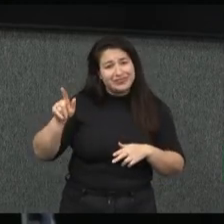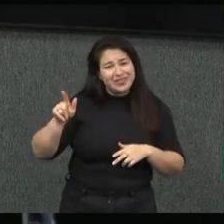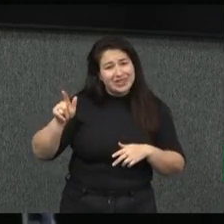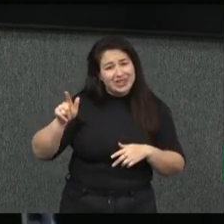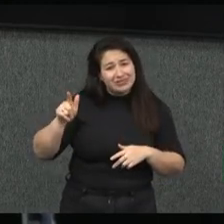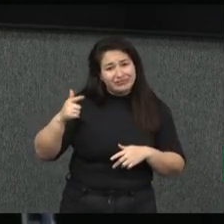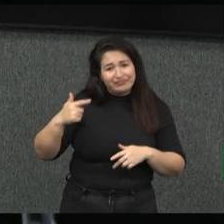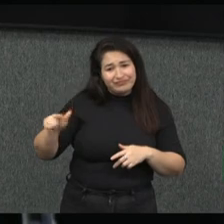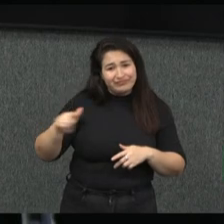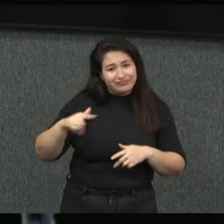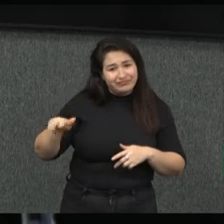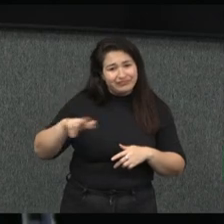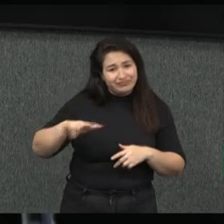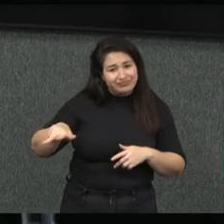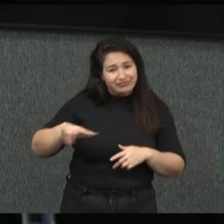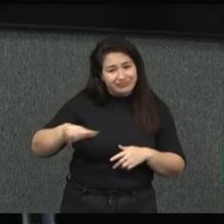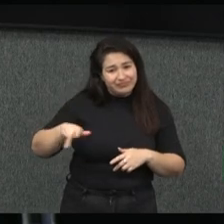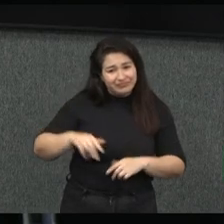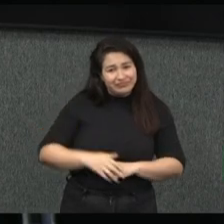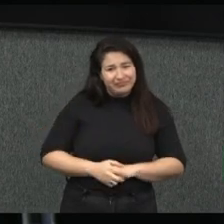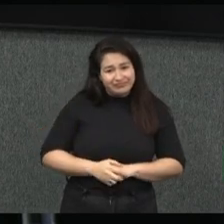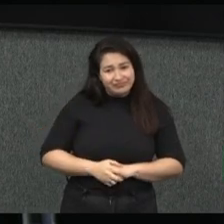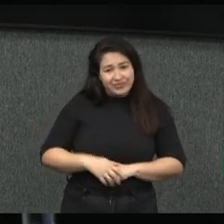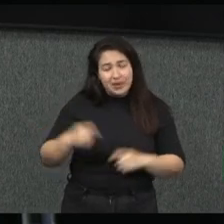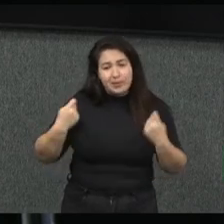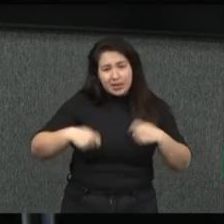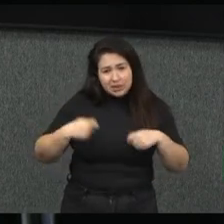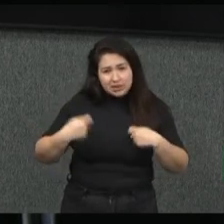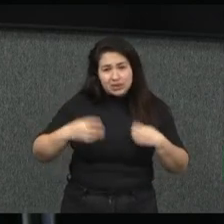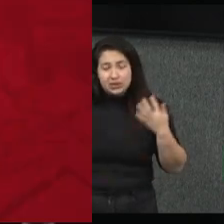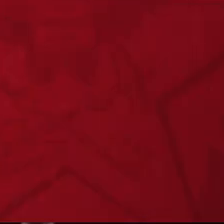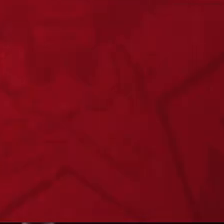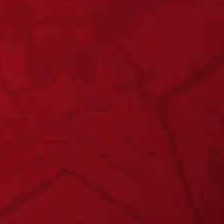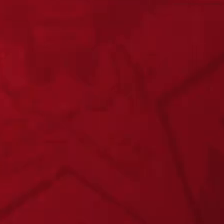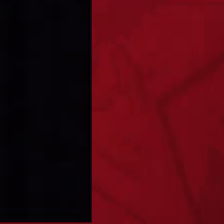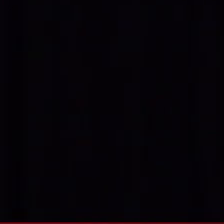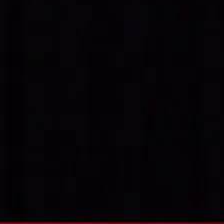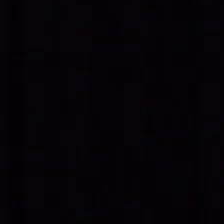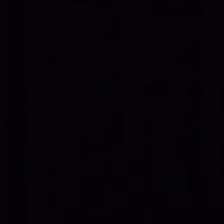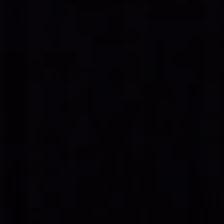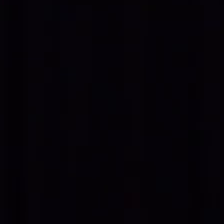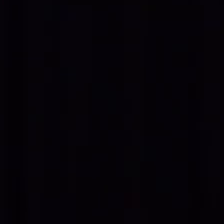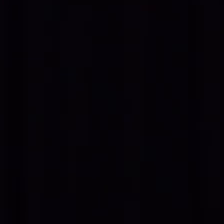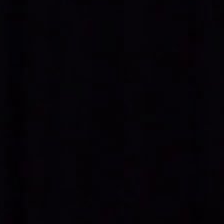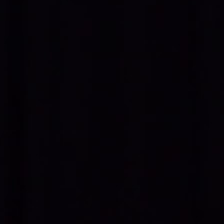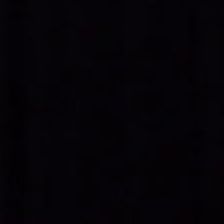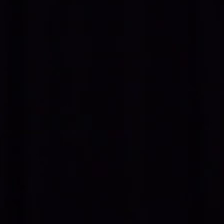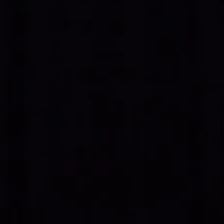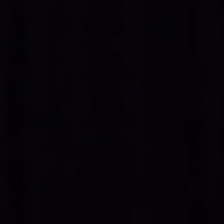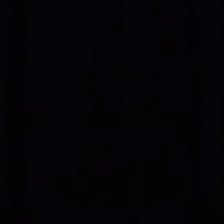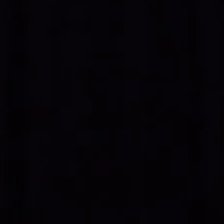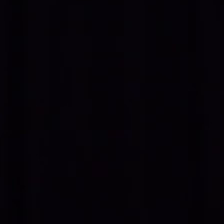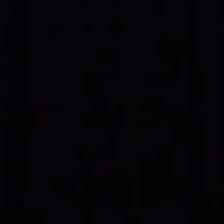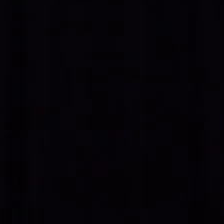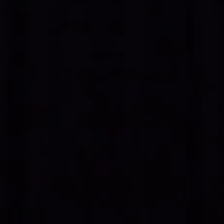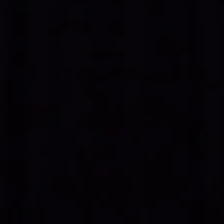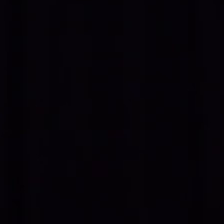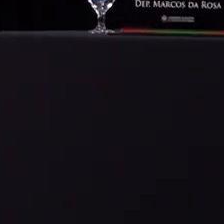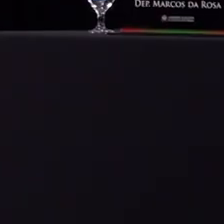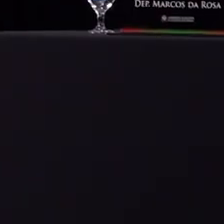trabalho com uma maior qualidade, a gente precisa de um terapeuta ocupacional e um fisioterapeuta. Henrique Bonetti subiu à tribuna,